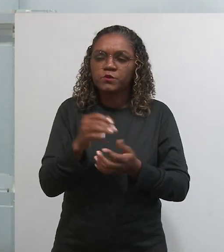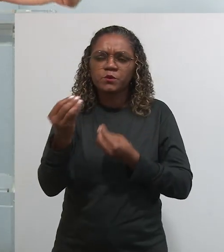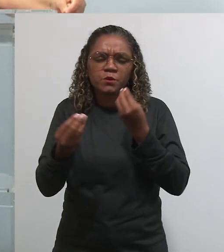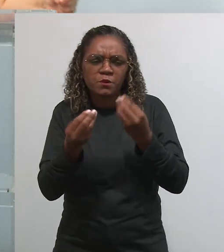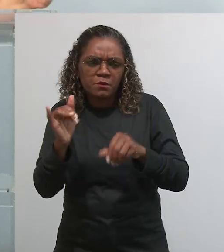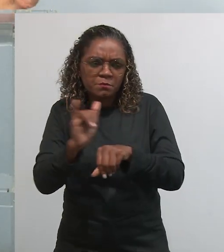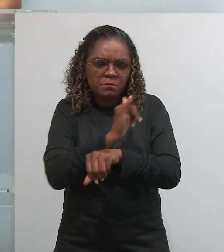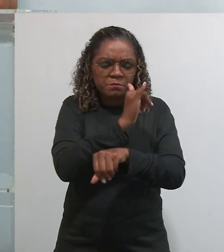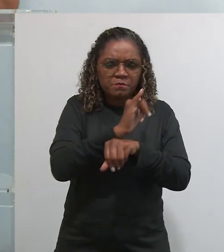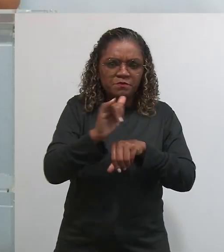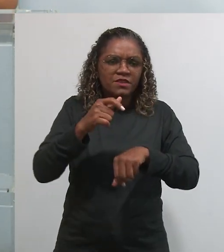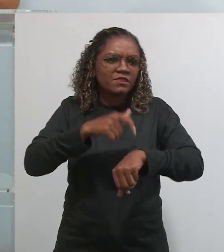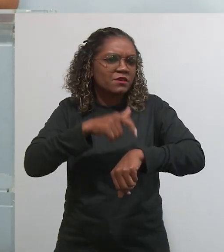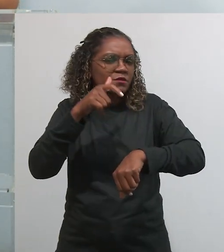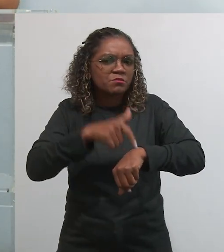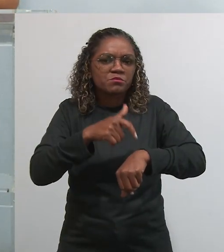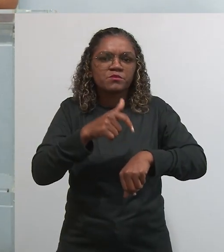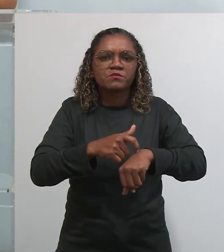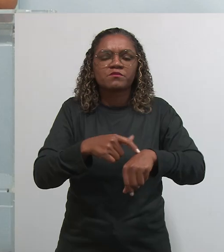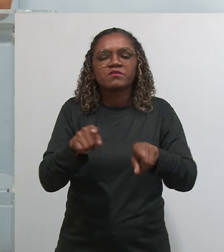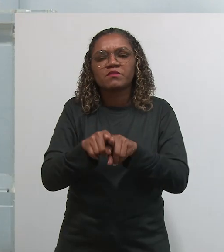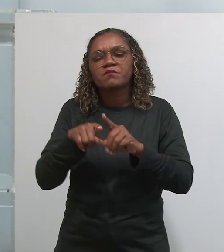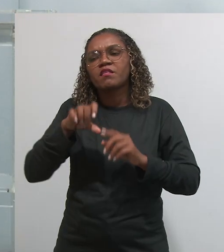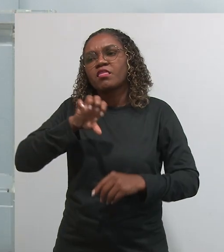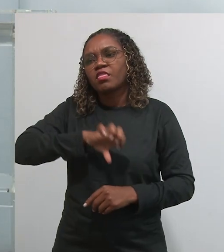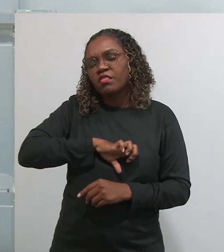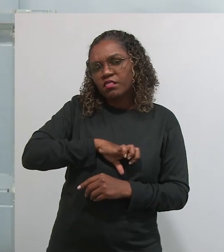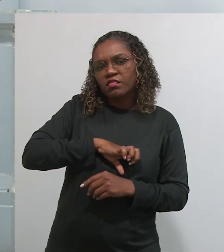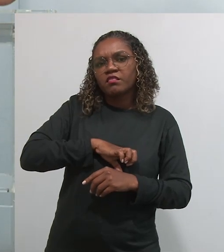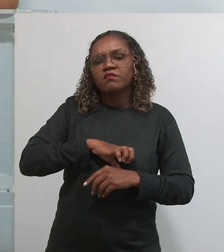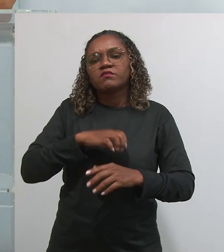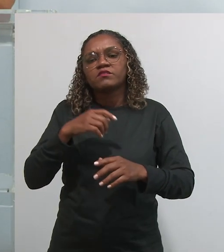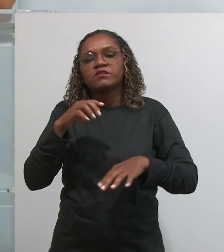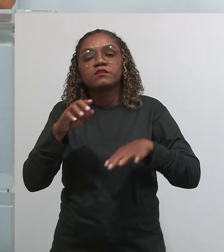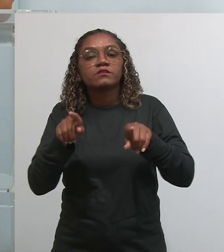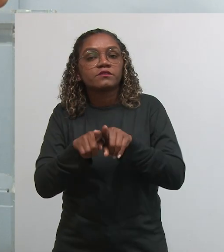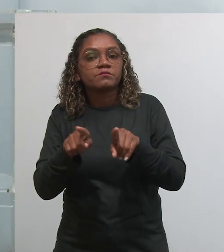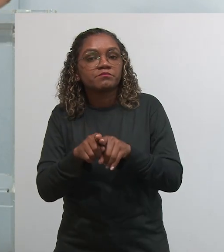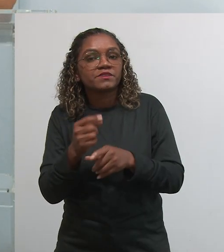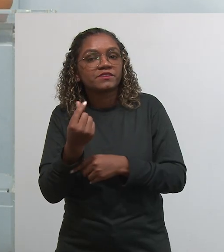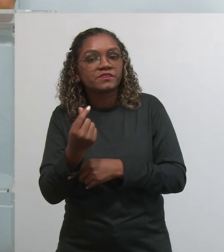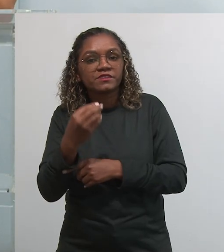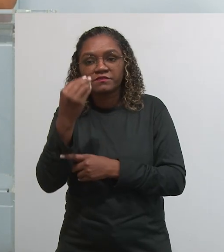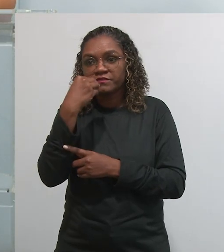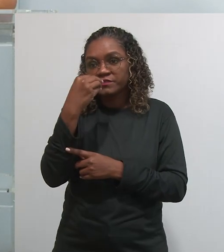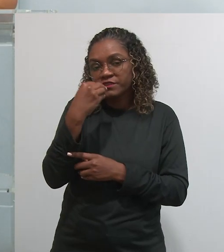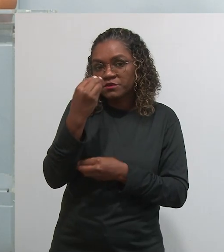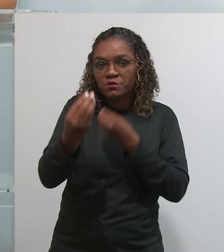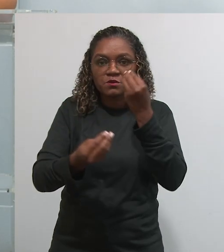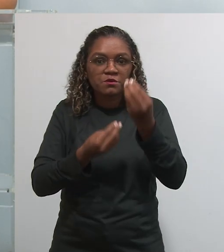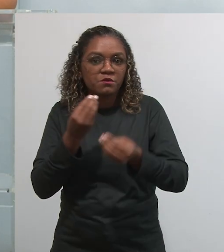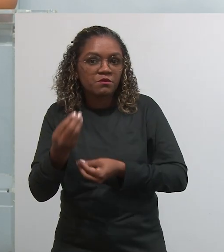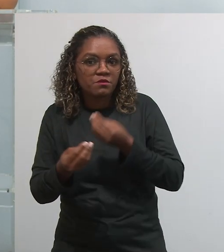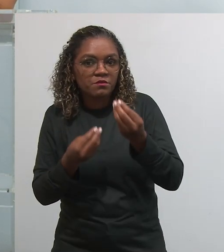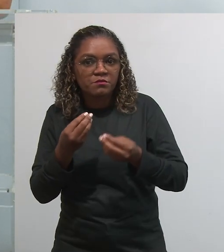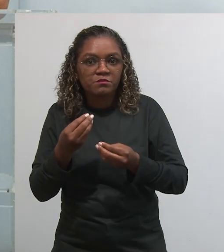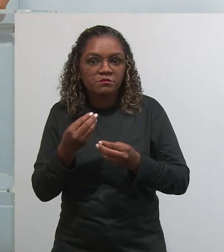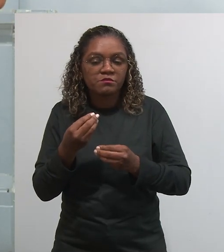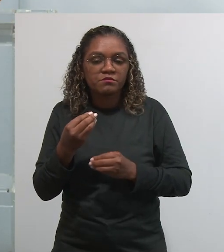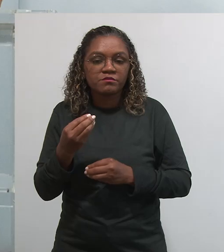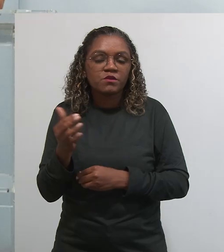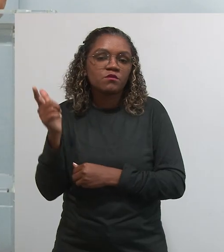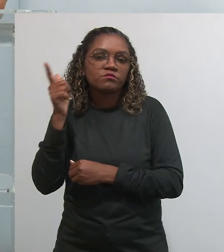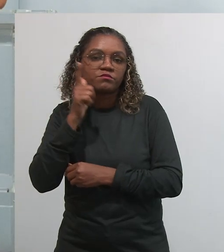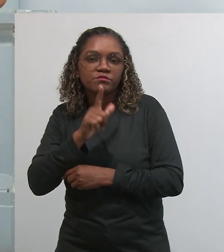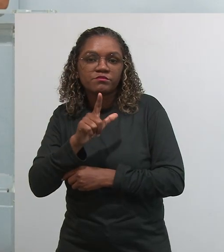vou superar minha falta de tempo, minha desmotivação, minha falta, né, de recursos financeiros para concluir uma faculdade?